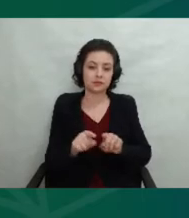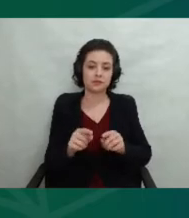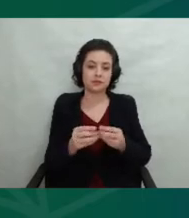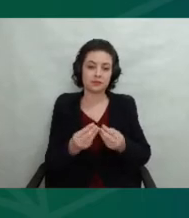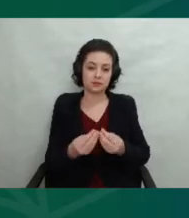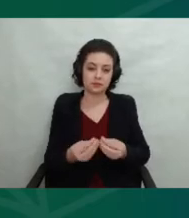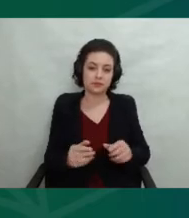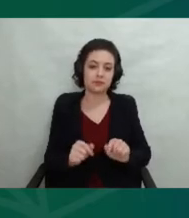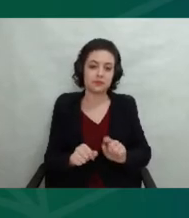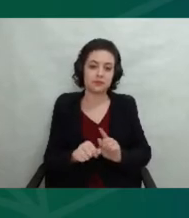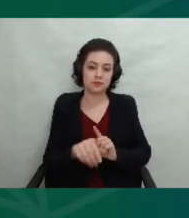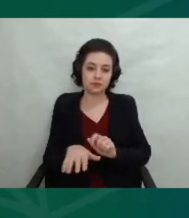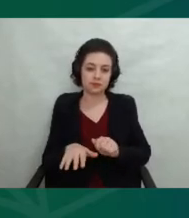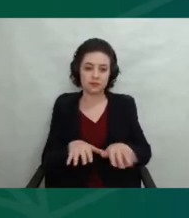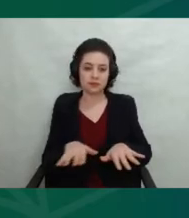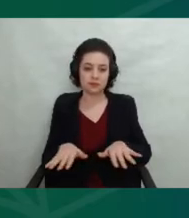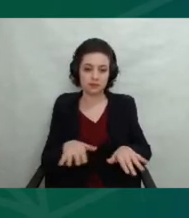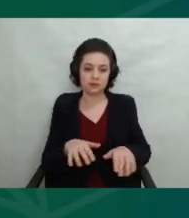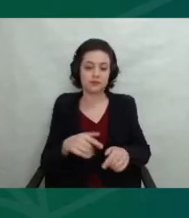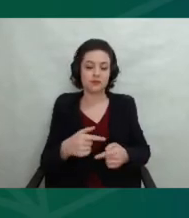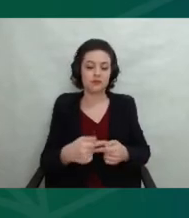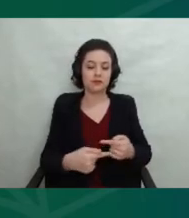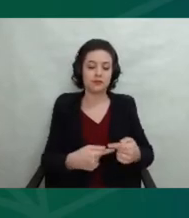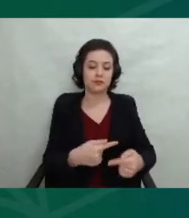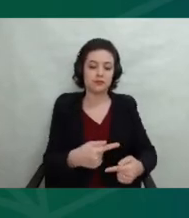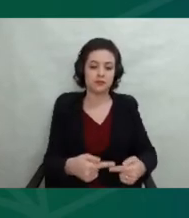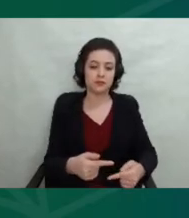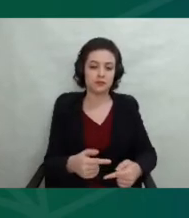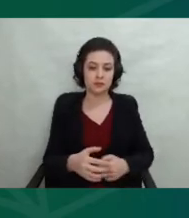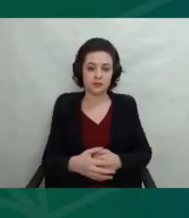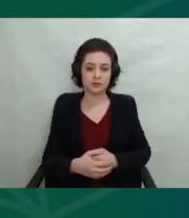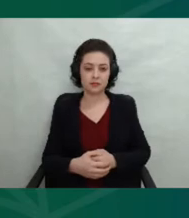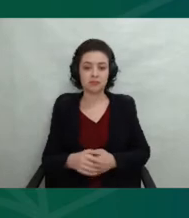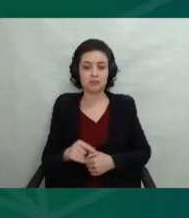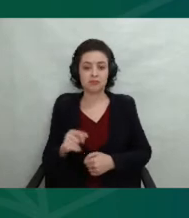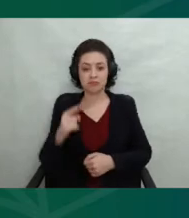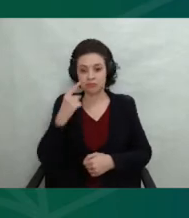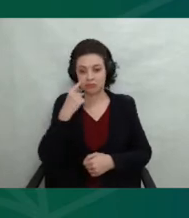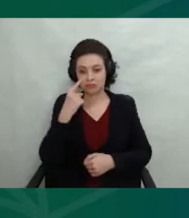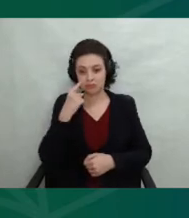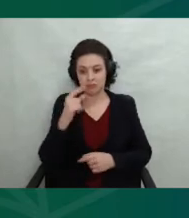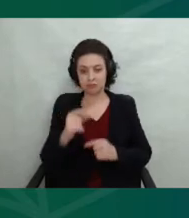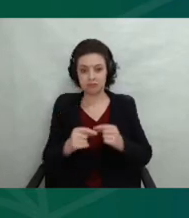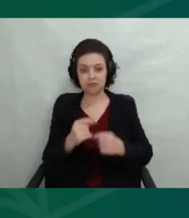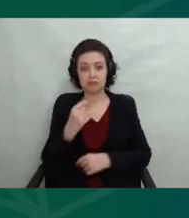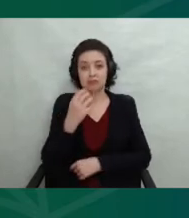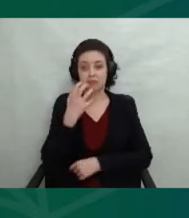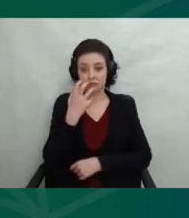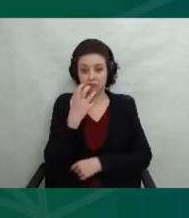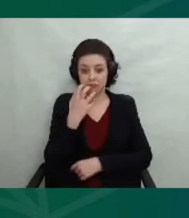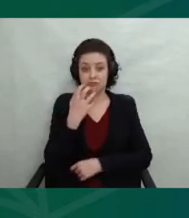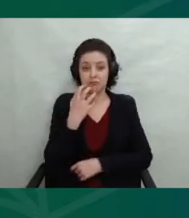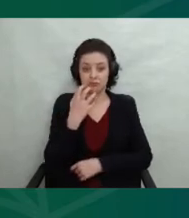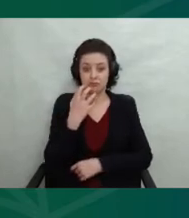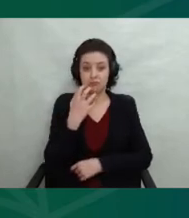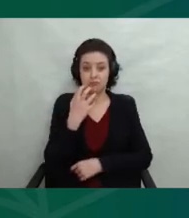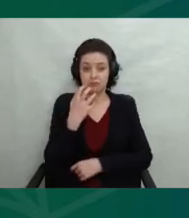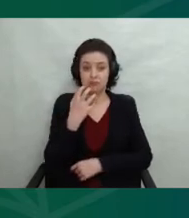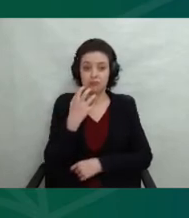transmitidos às gerações seguintes. Então, vocês vejam a gravidade da exposição a esses